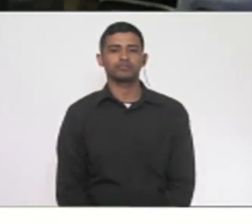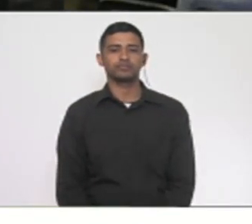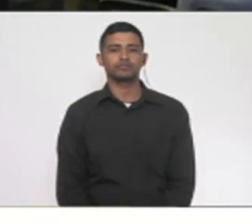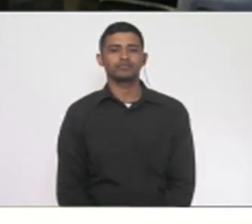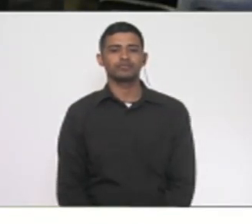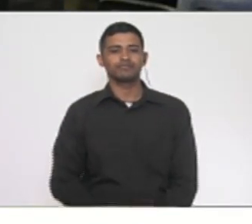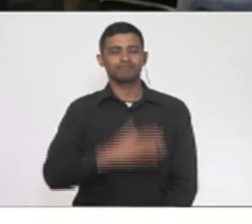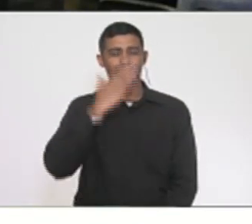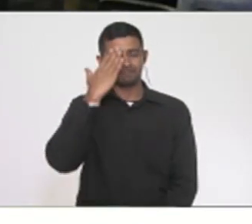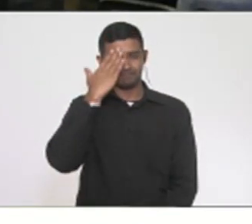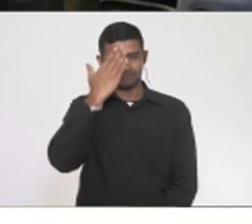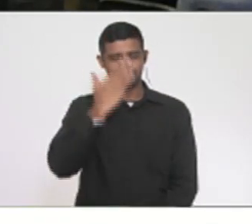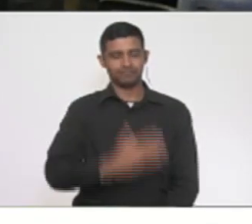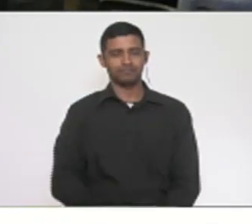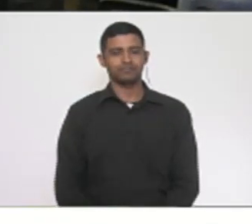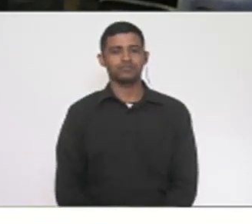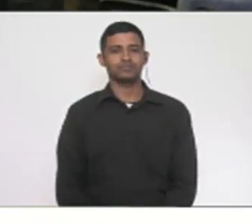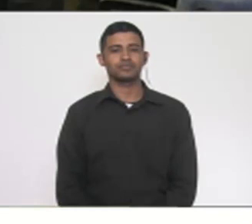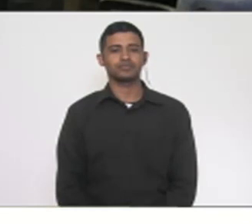Obrigado.